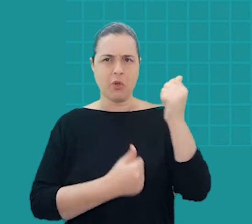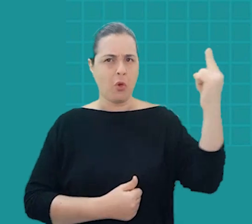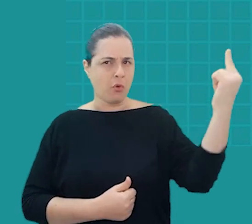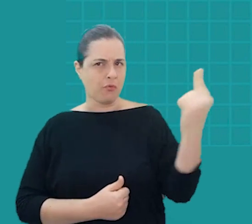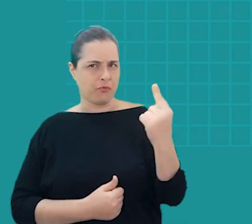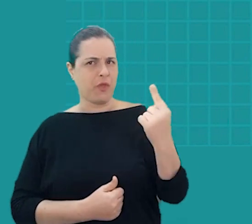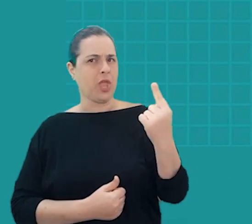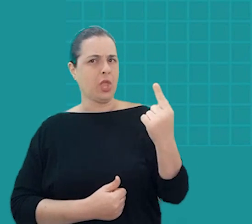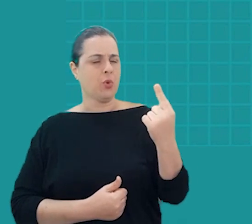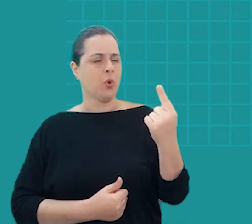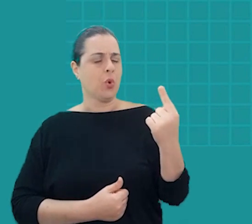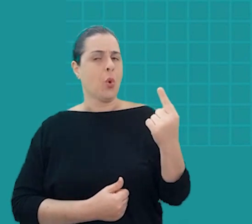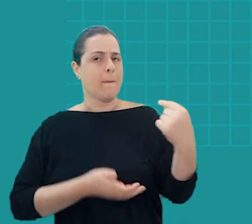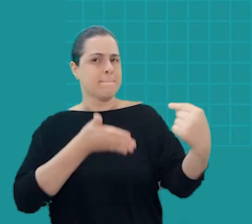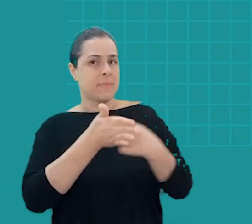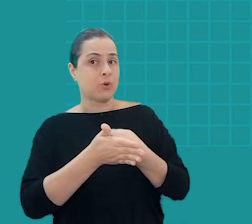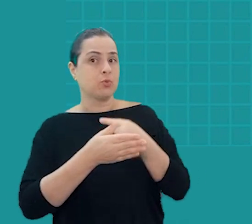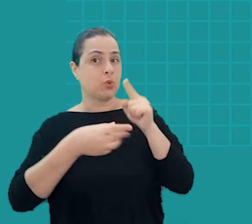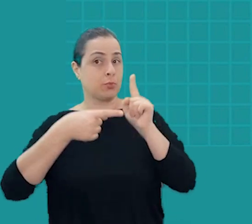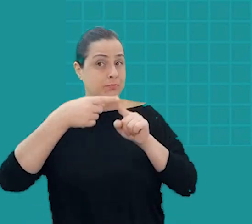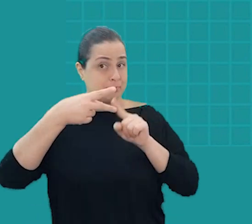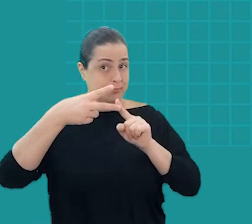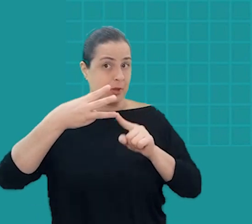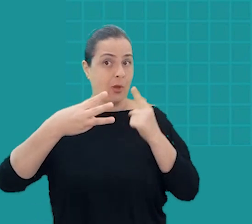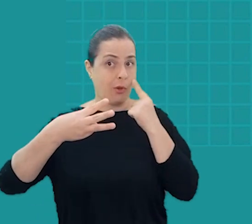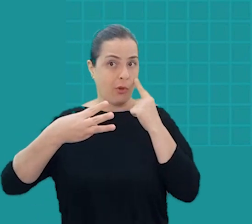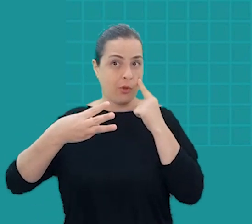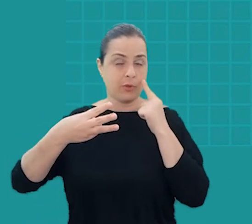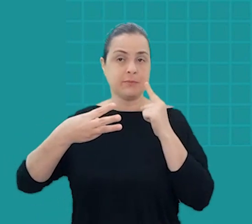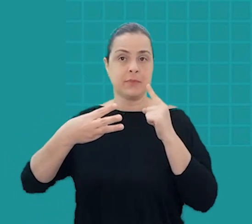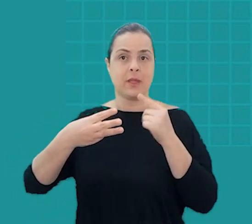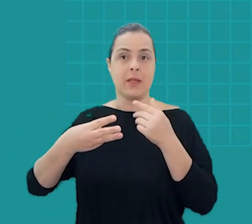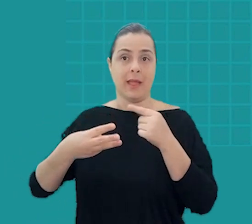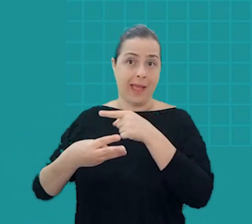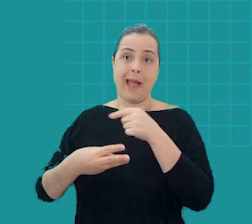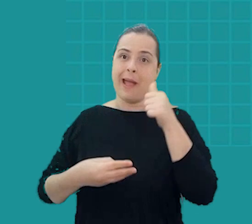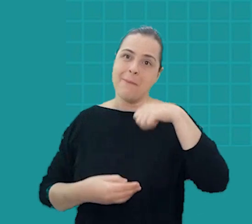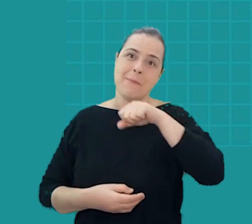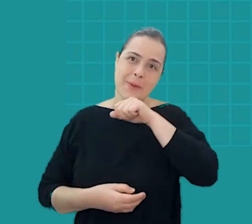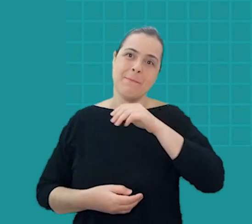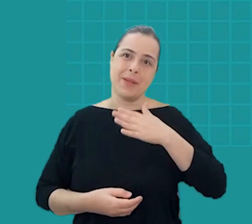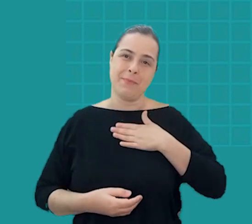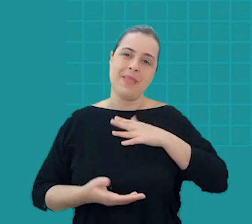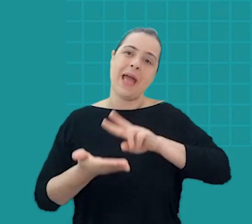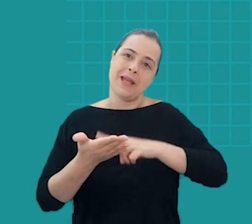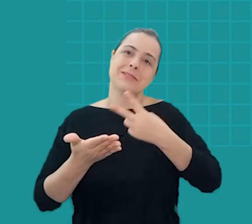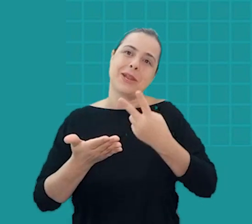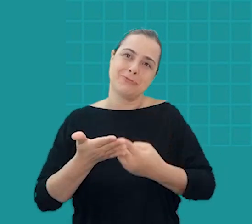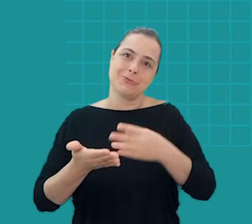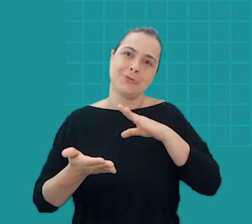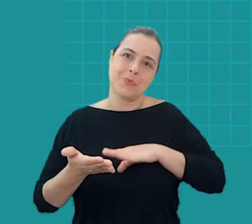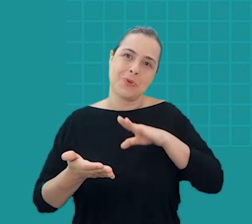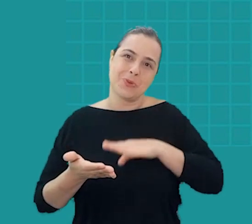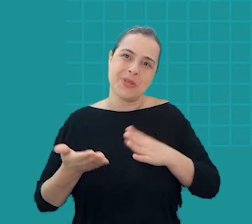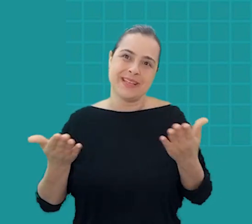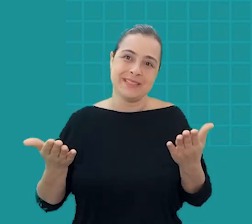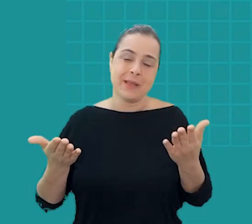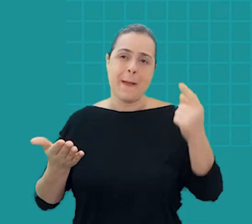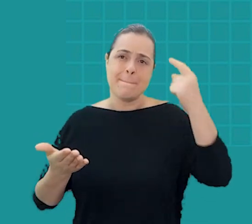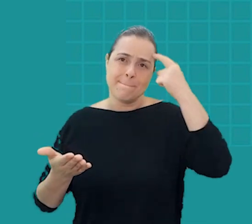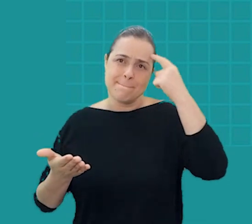perguntas. Dessas perguntas, Thierry, claro, minha mãe que traduziu tal, mas eu até falo, nossa, parece que eu